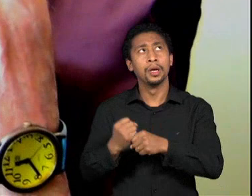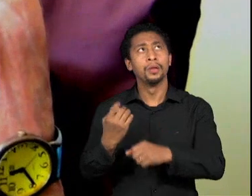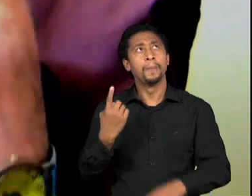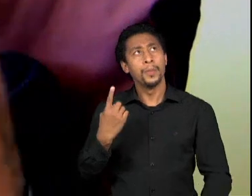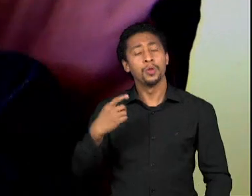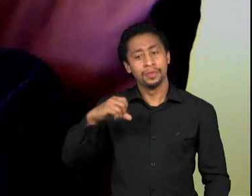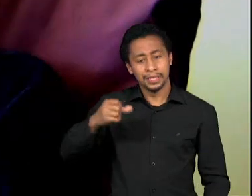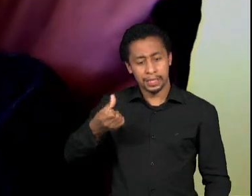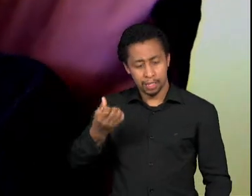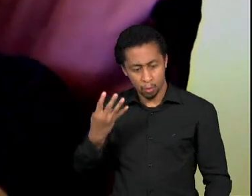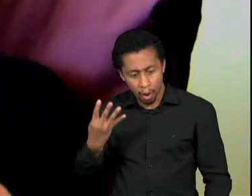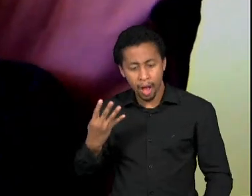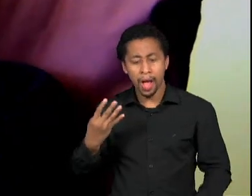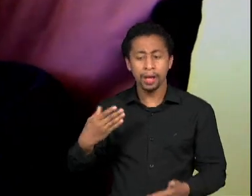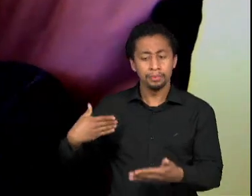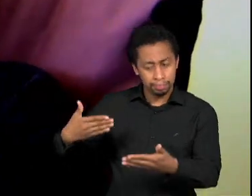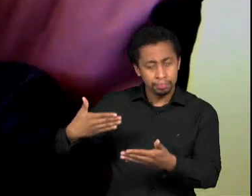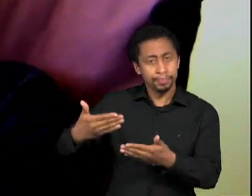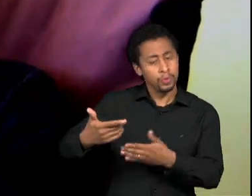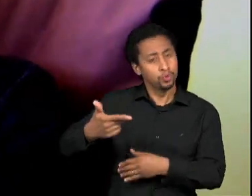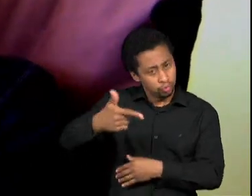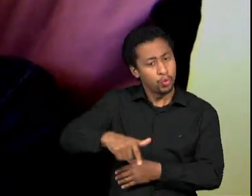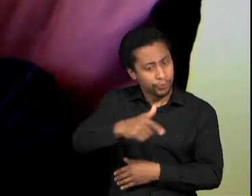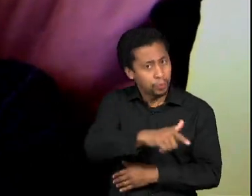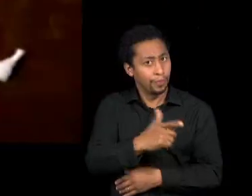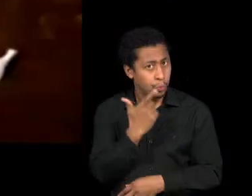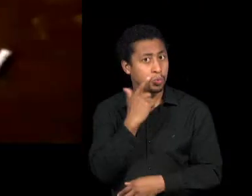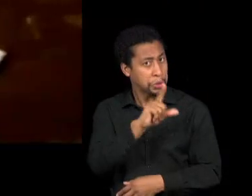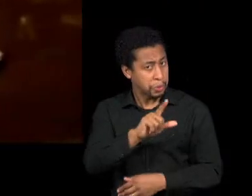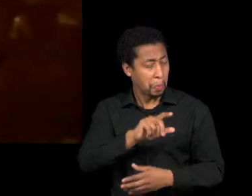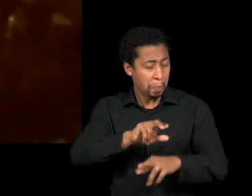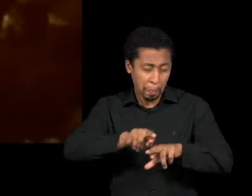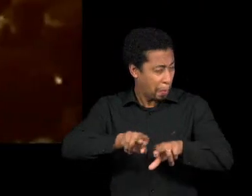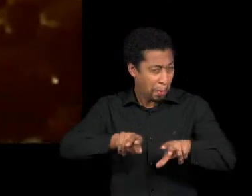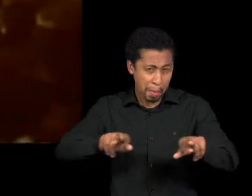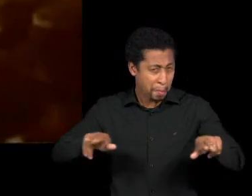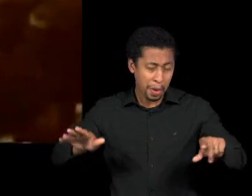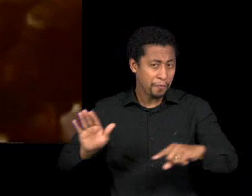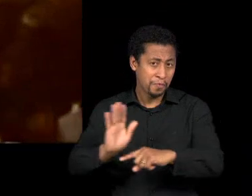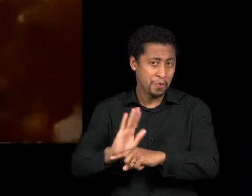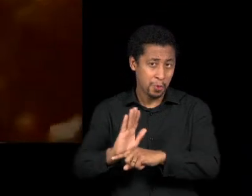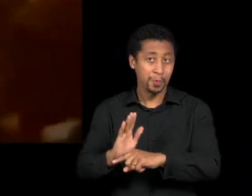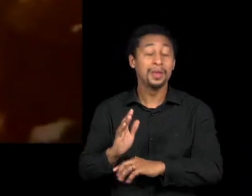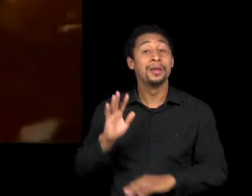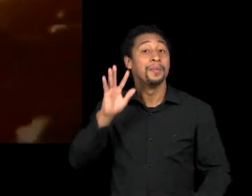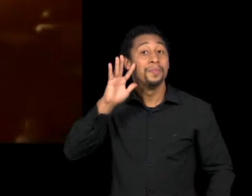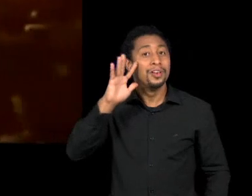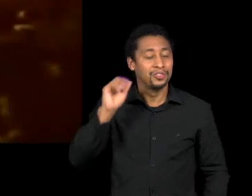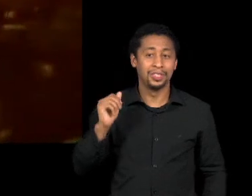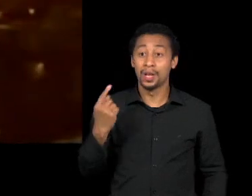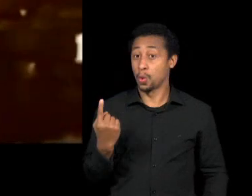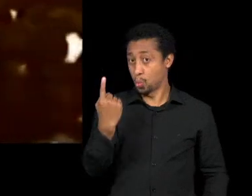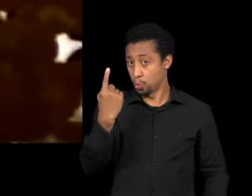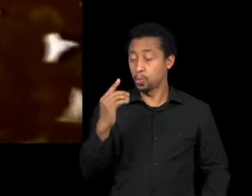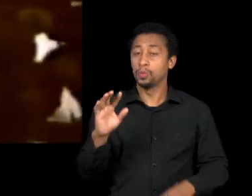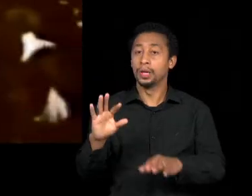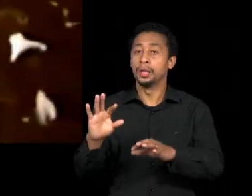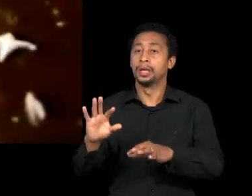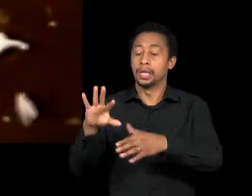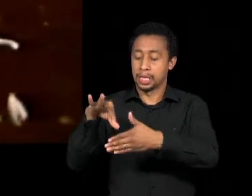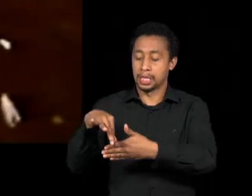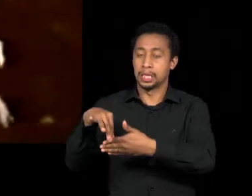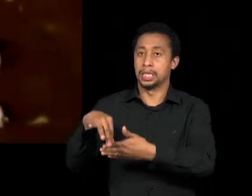em diversas conversas comigo, etc. Se o intelectual, que era o líder, que estava